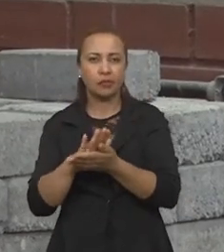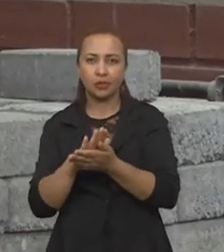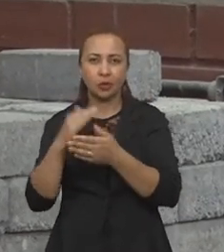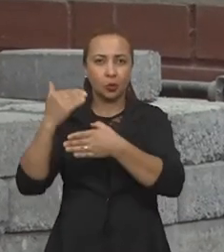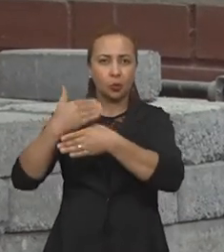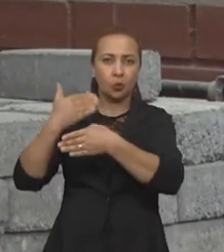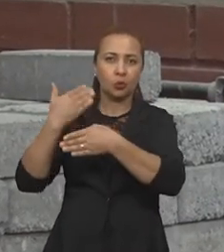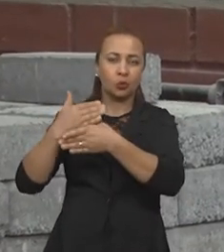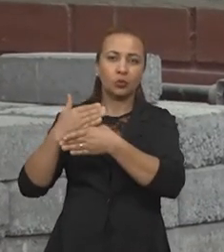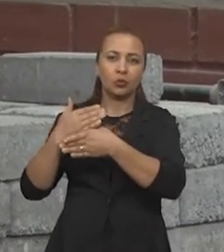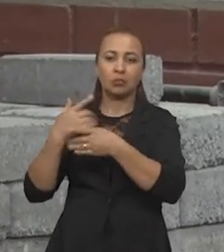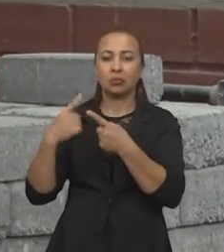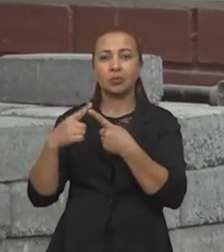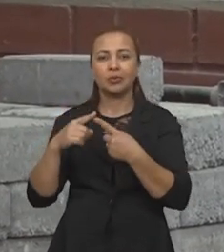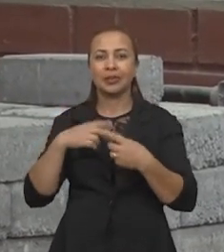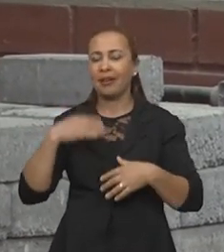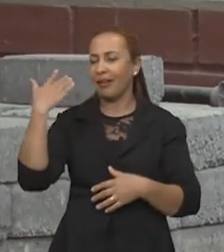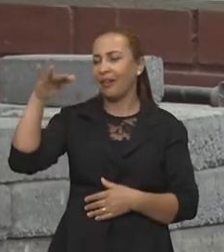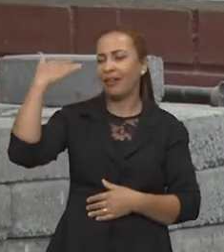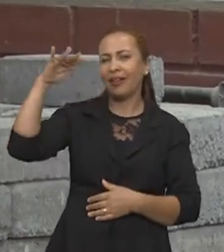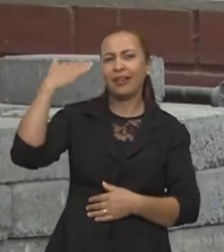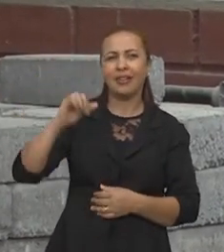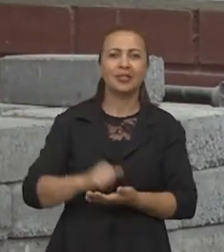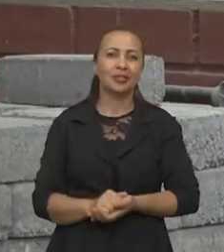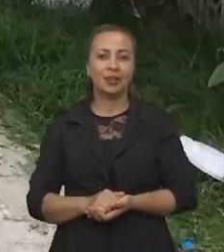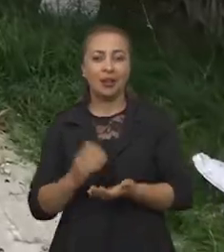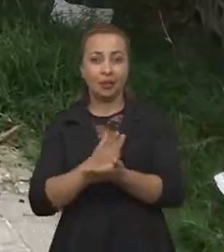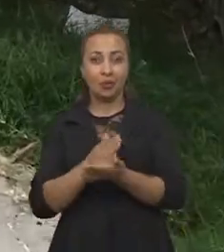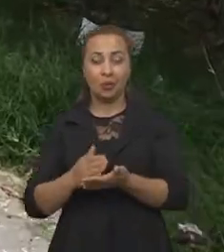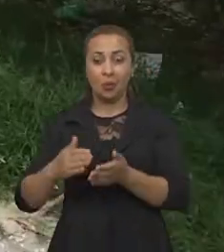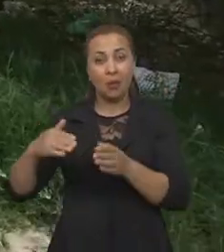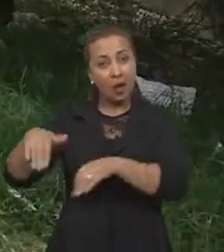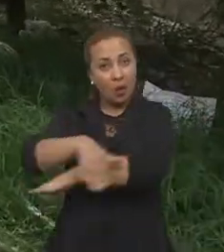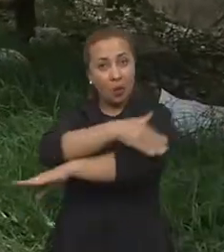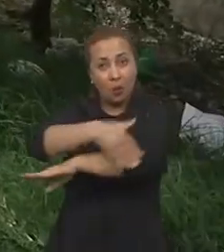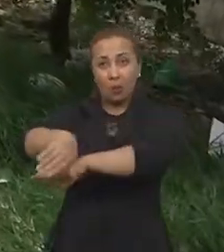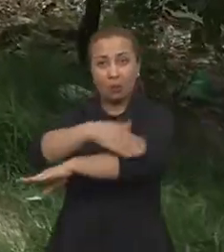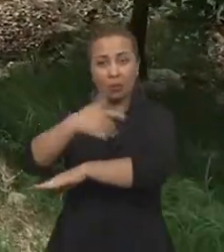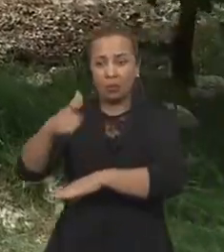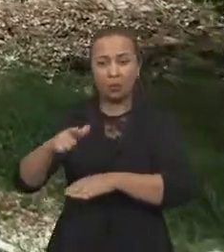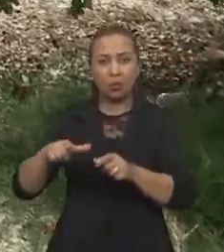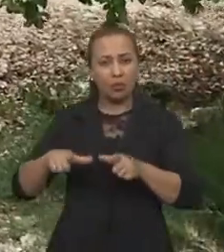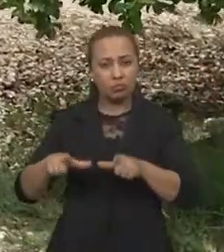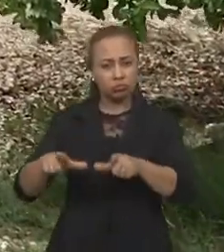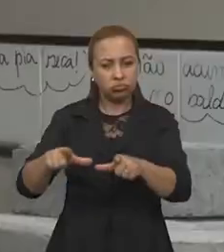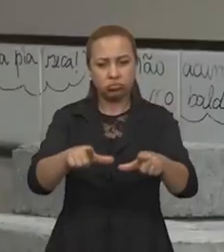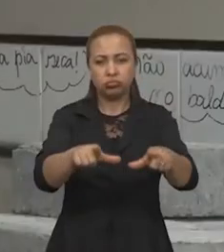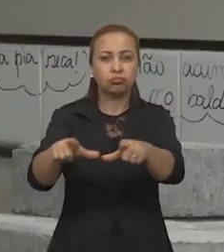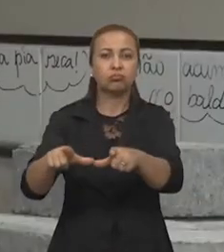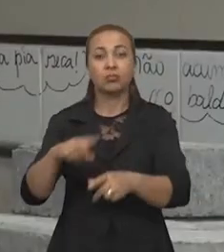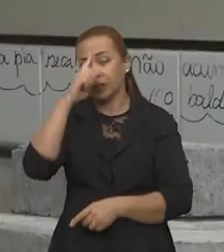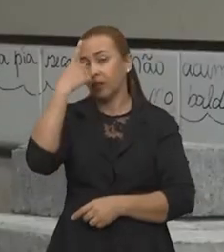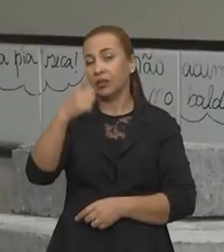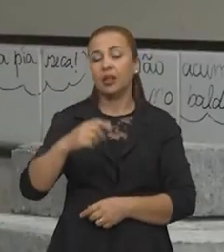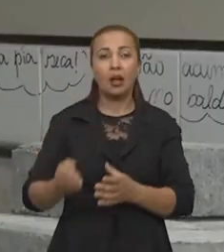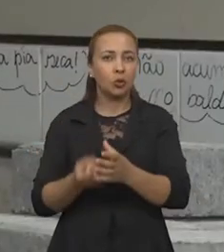muitas obras que tem um consumo grande de material. Algumas ruas da comunidade não são pavimentadas, né?